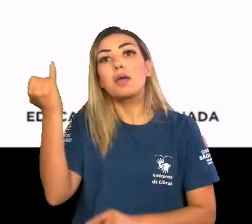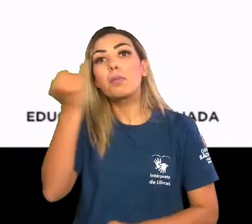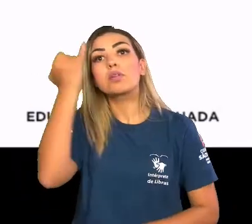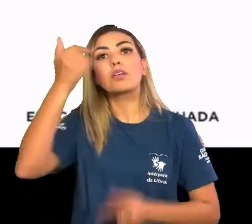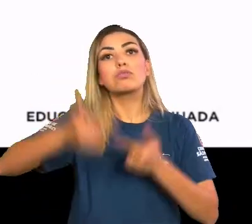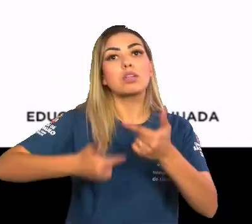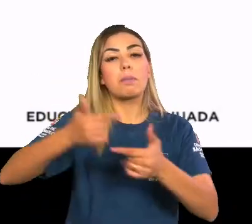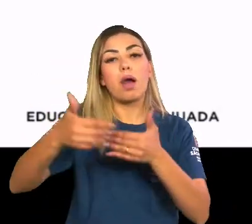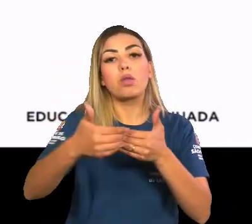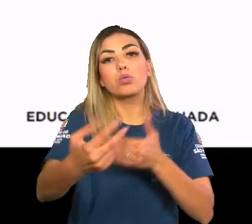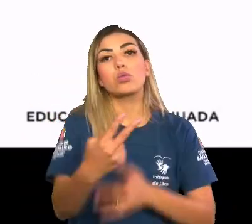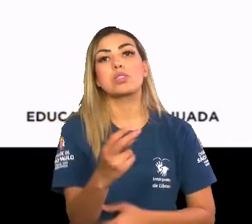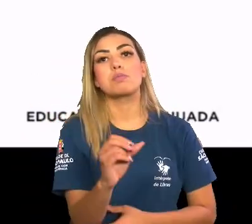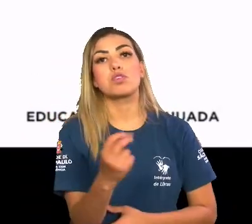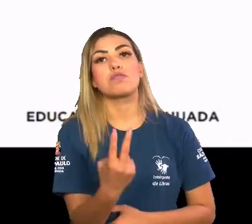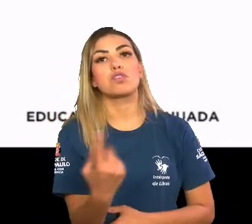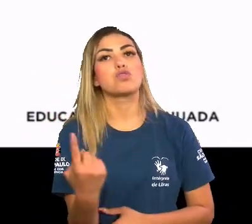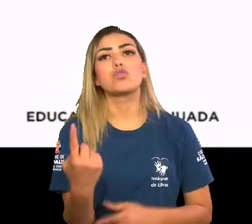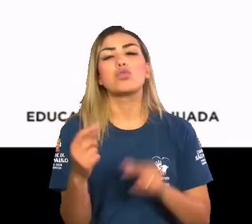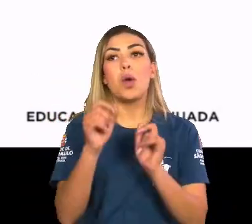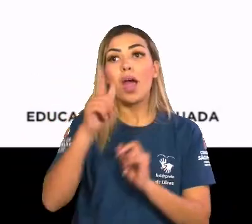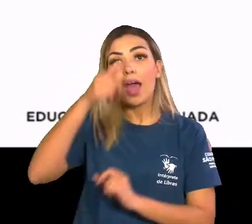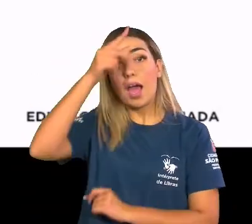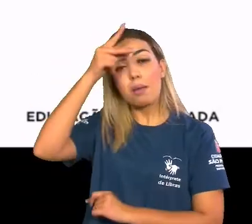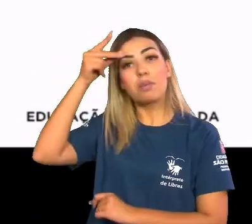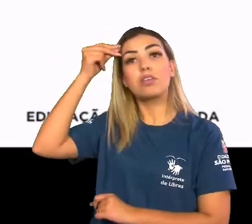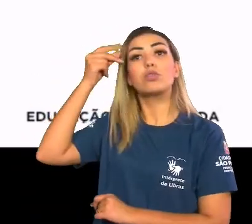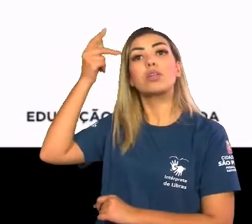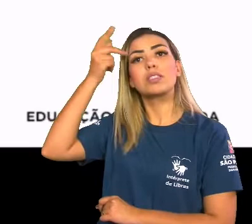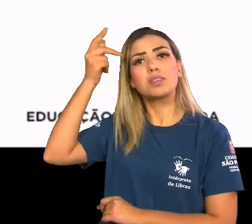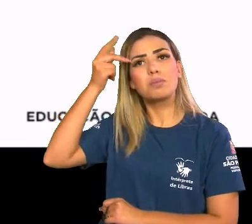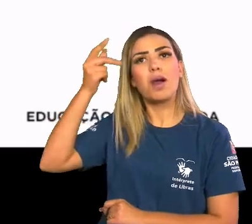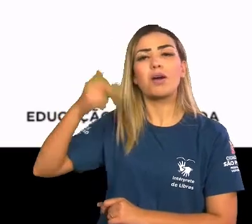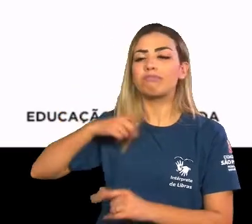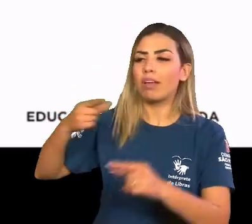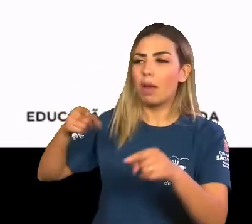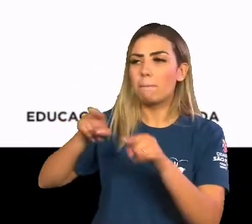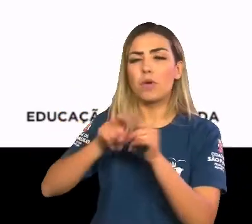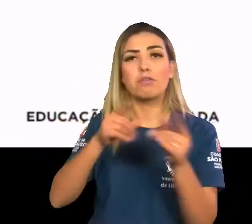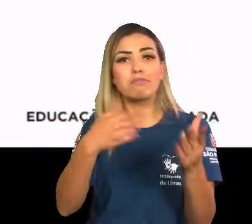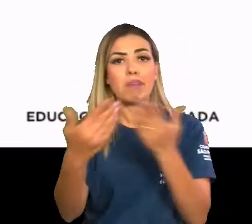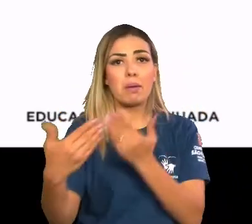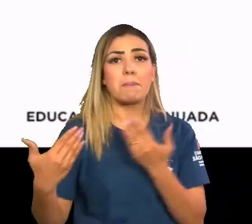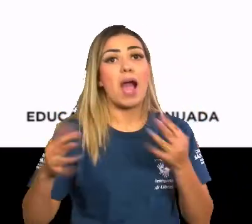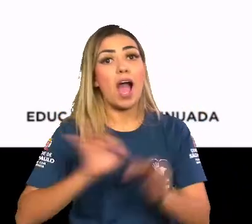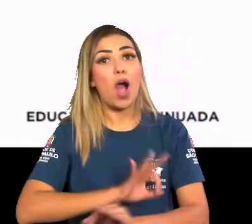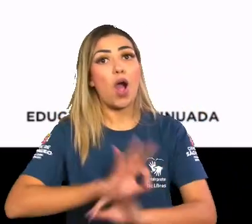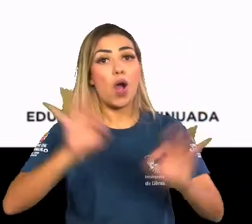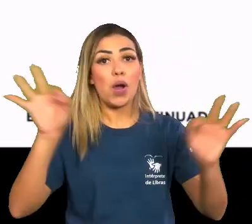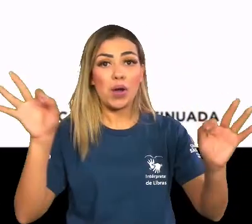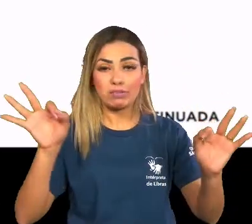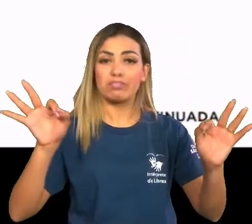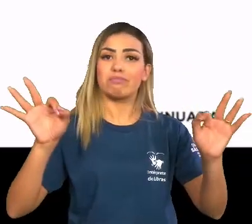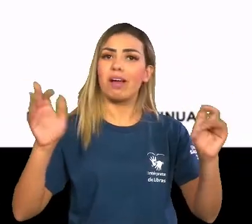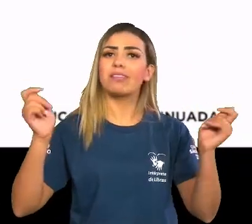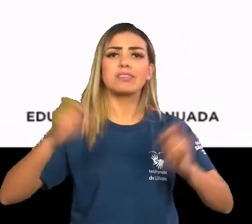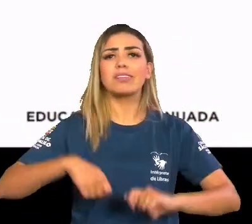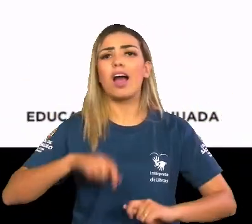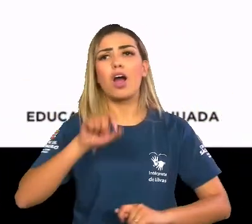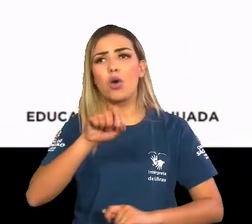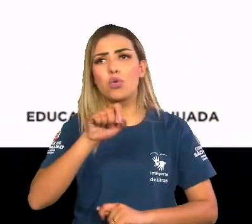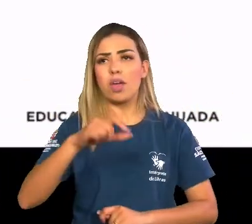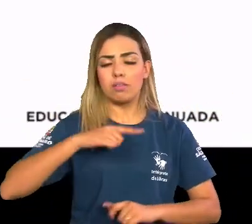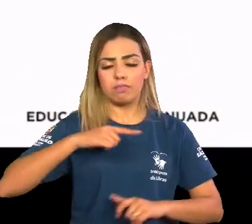2021 foi o diálogo com a Prefeitura de São Paulo e a Agência de Publicidade Ótima, que permitiu a ocupação do